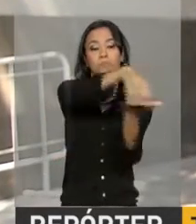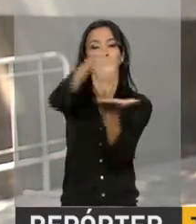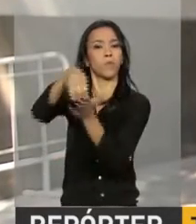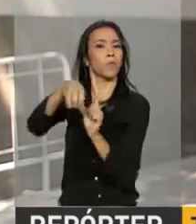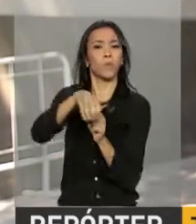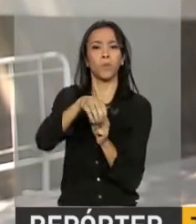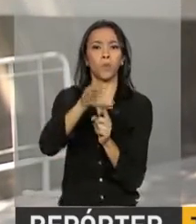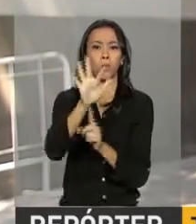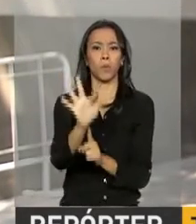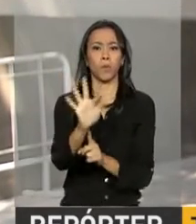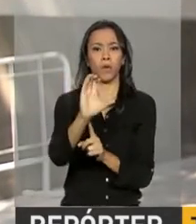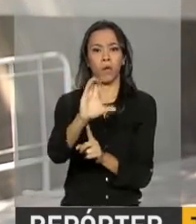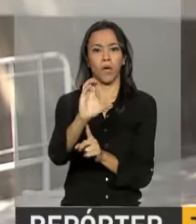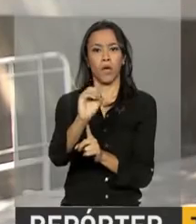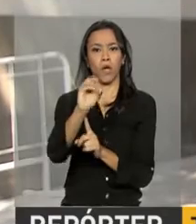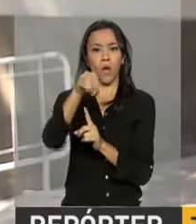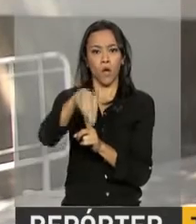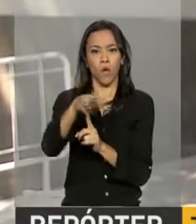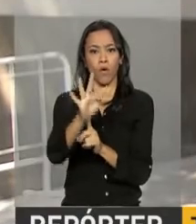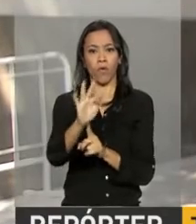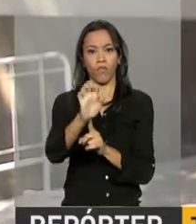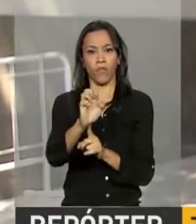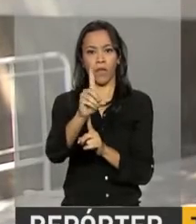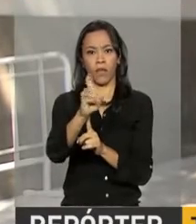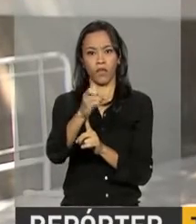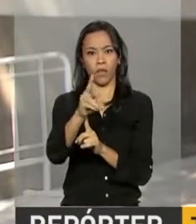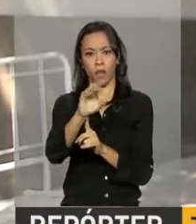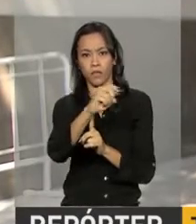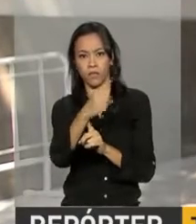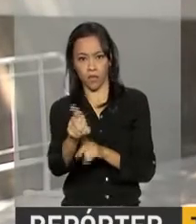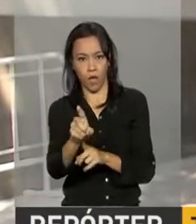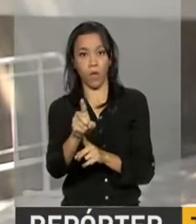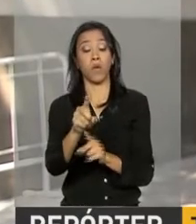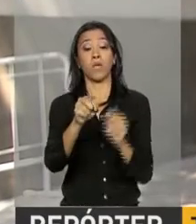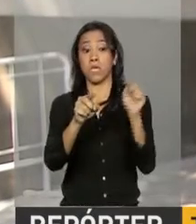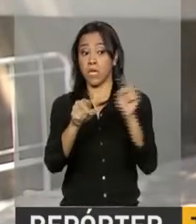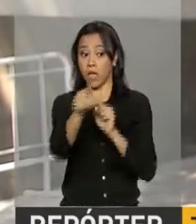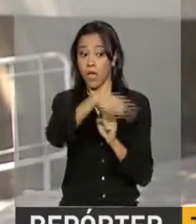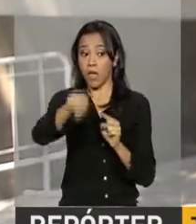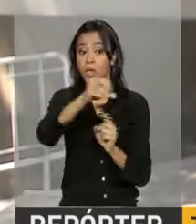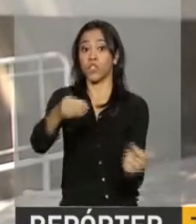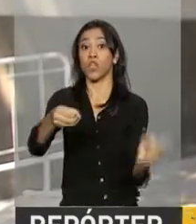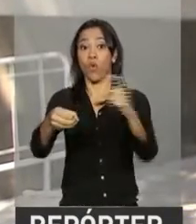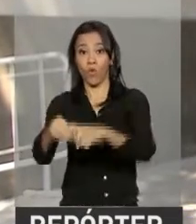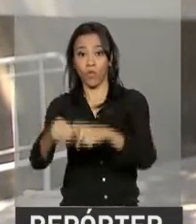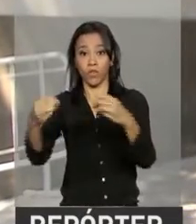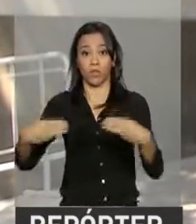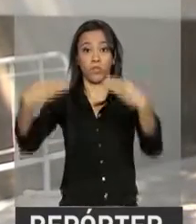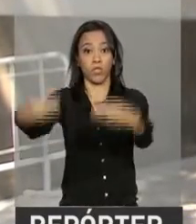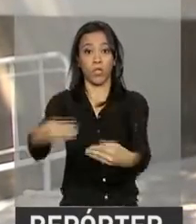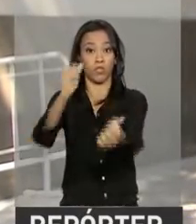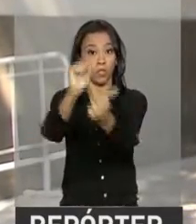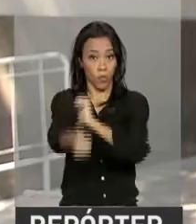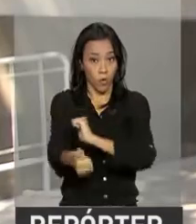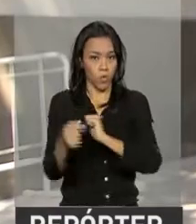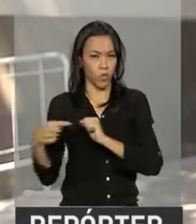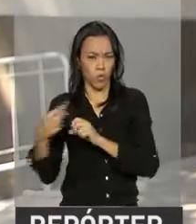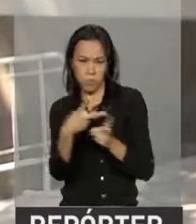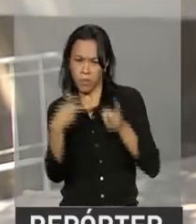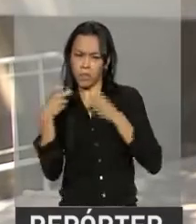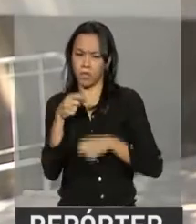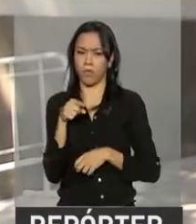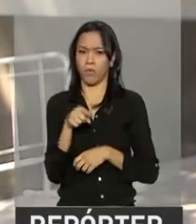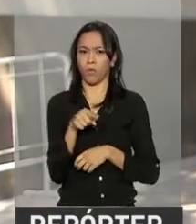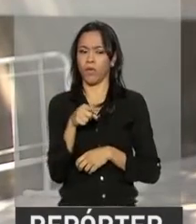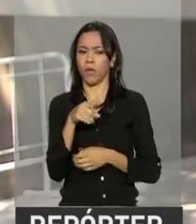recebendo aí no âmbito de convênio firmado com o ministério dos esportes e é o que se verificou nesta primeira fase a